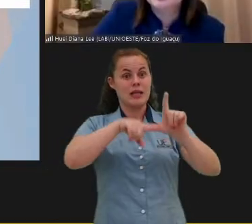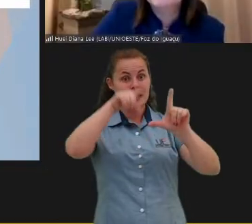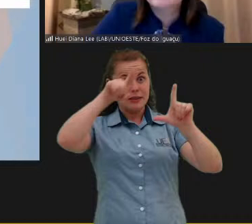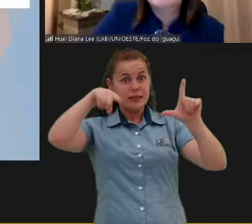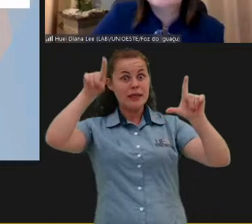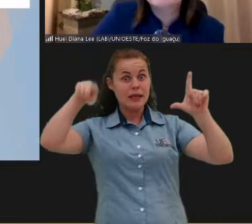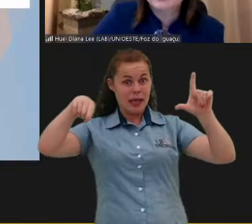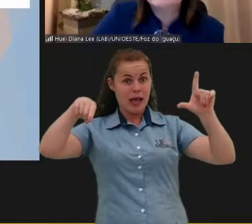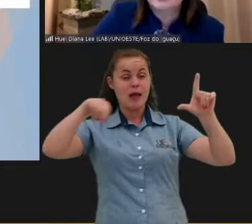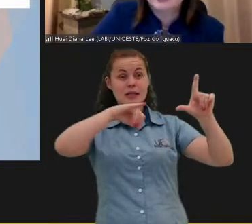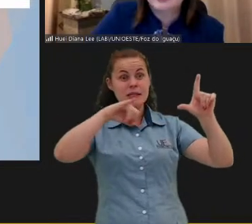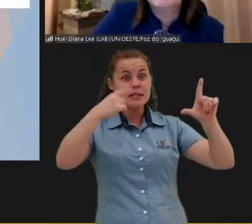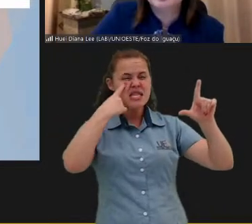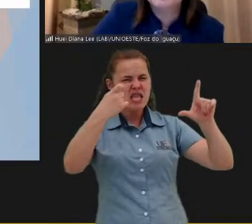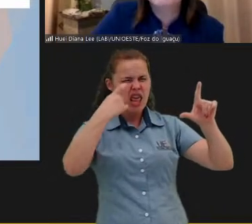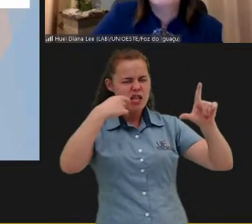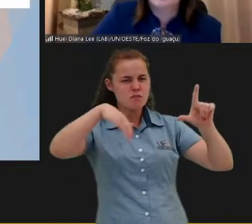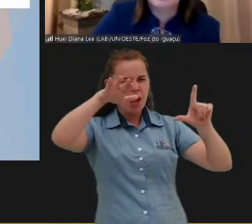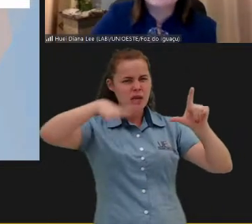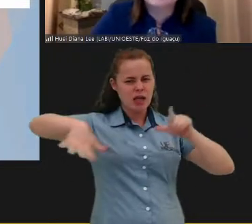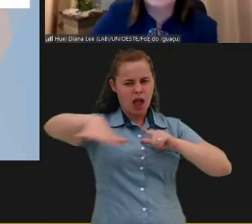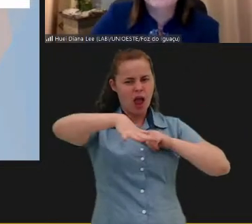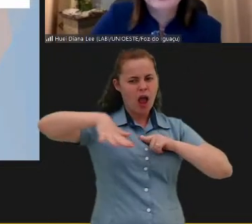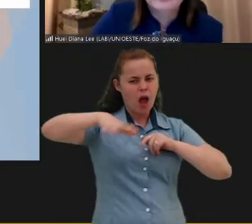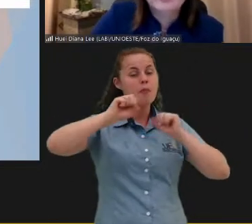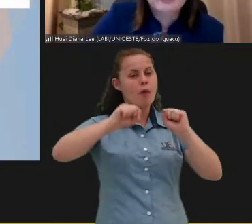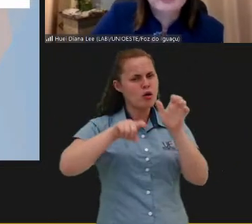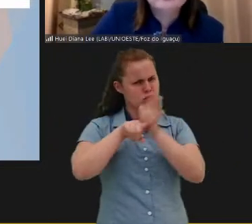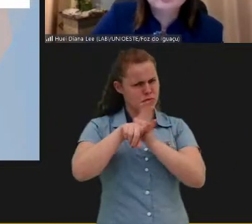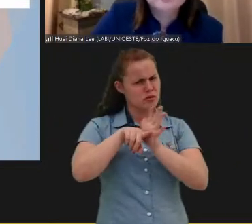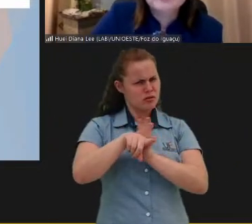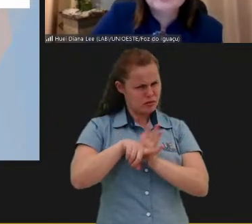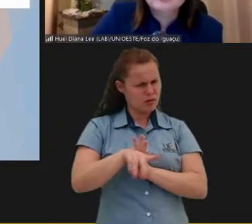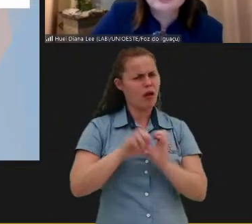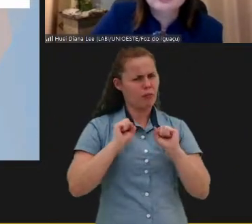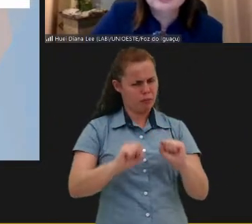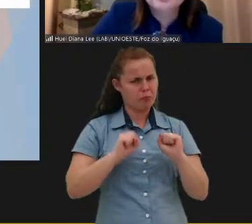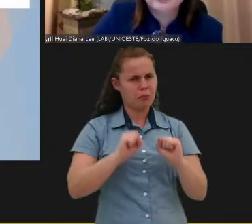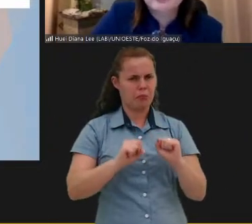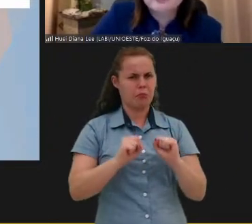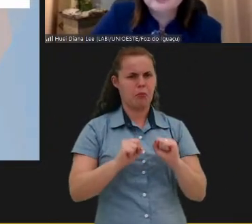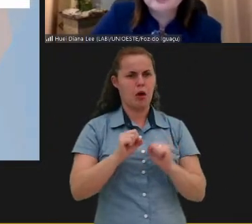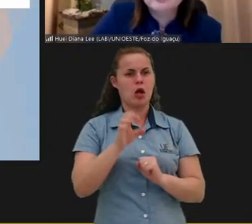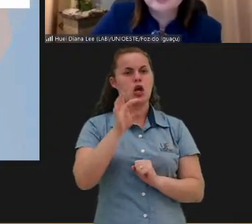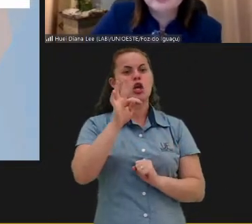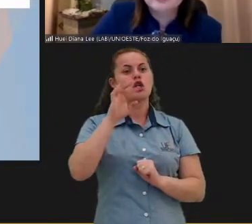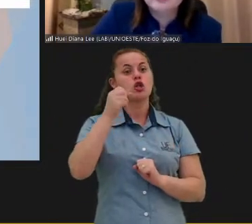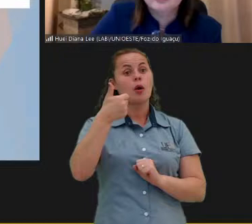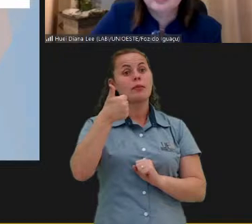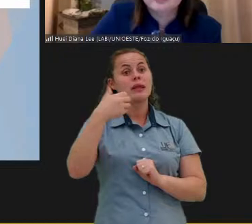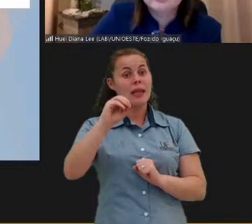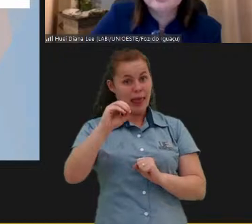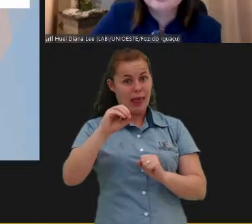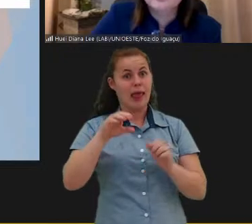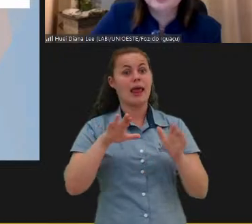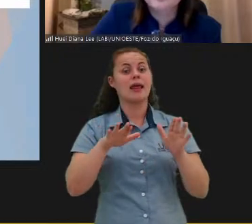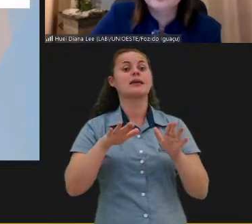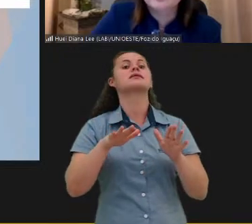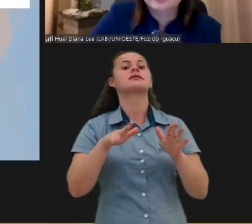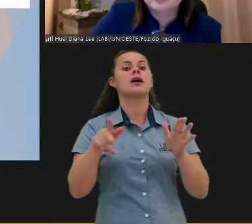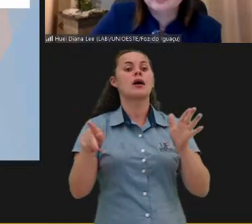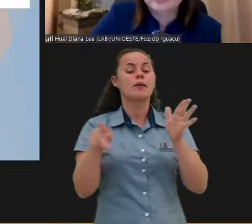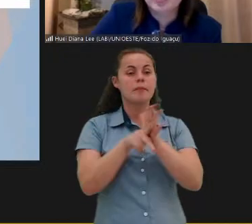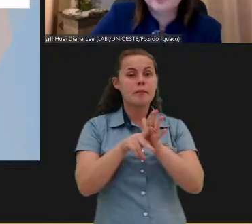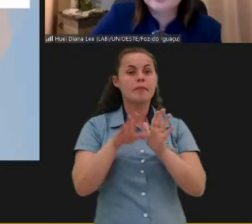também, quem tiver interesse mais na área, pode procurar, tá bom? É Top 10 Technology Trends in Data and Analytics, feito